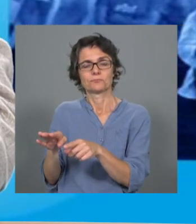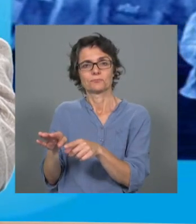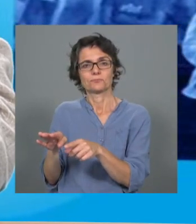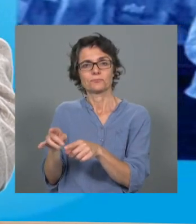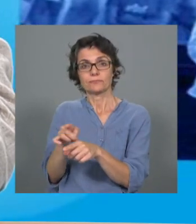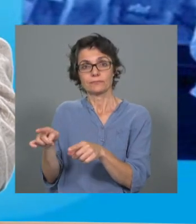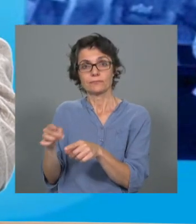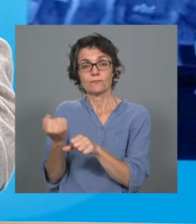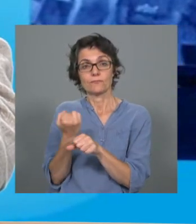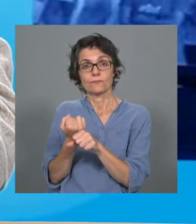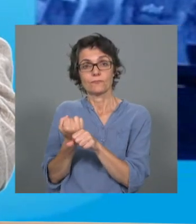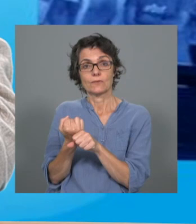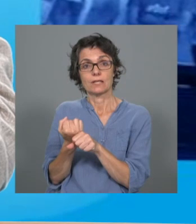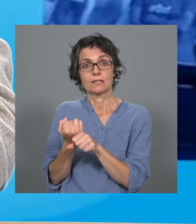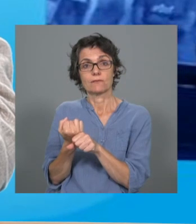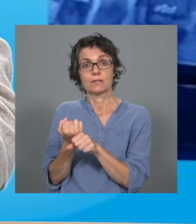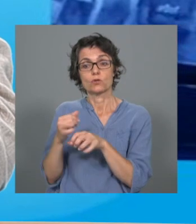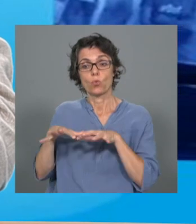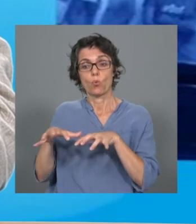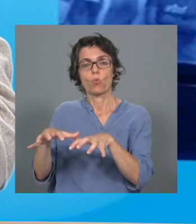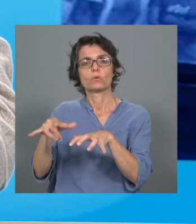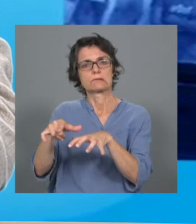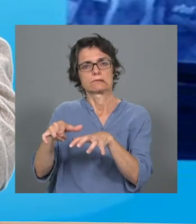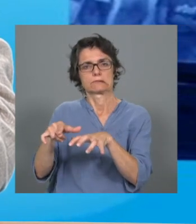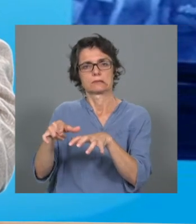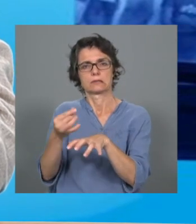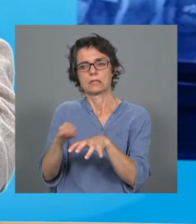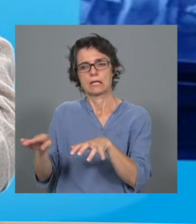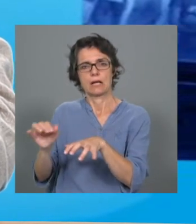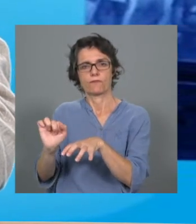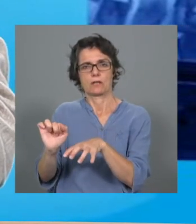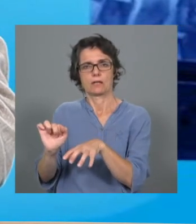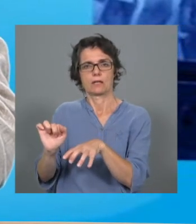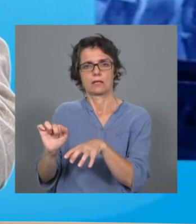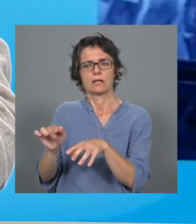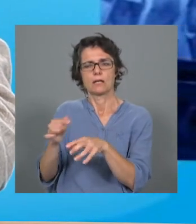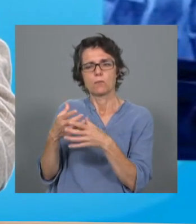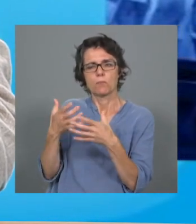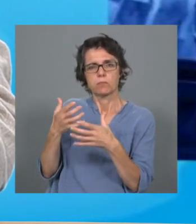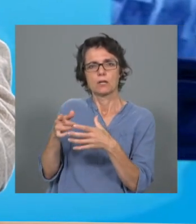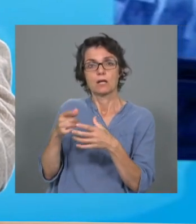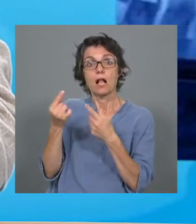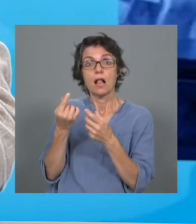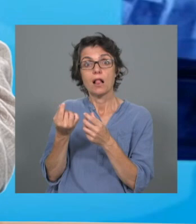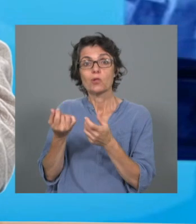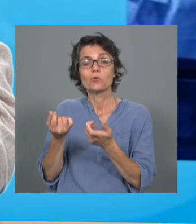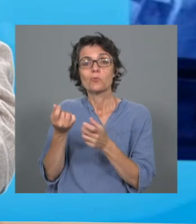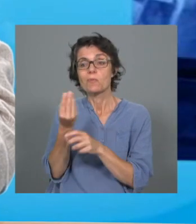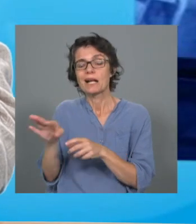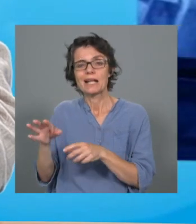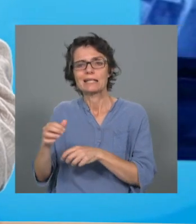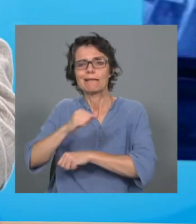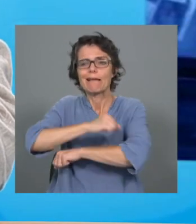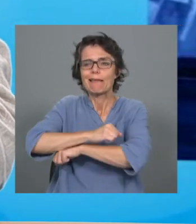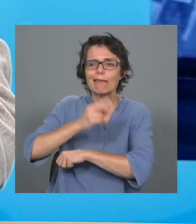no serviço de oncologia pediátrica. Isso é muito marcante. Fez questão de que algumas delas o tivessem acompanhado à varanda, foi